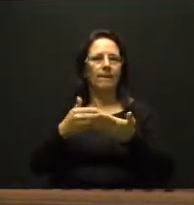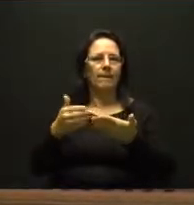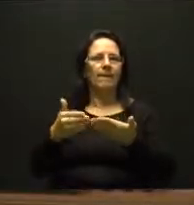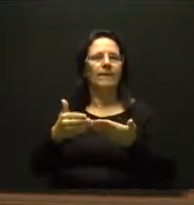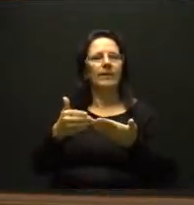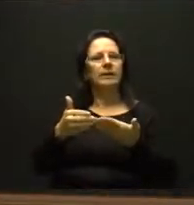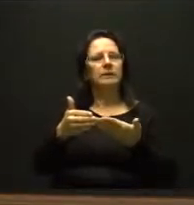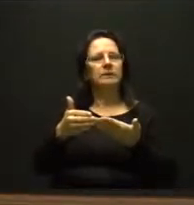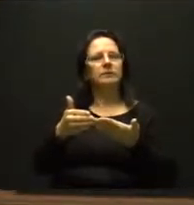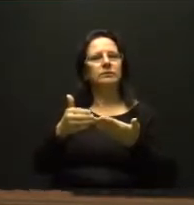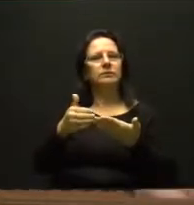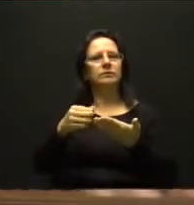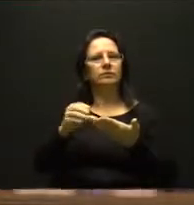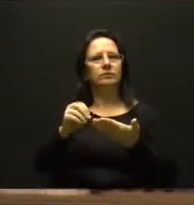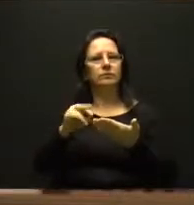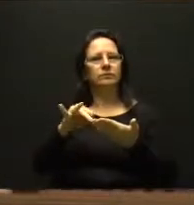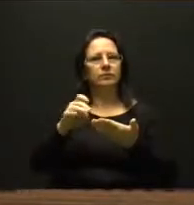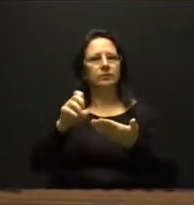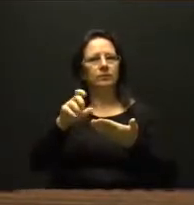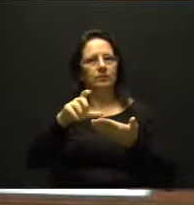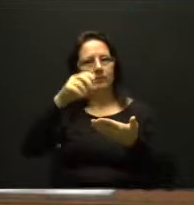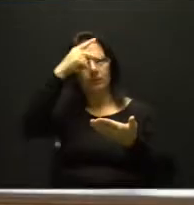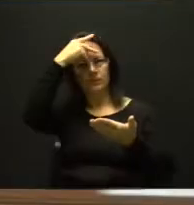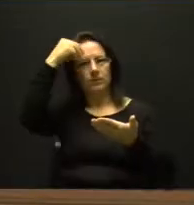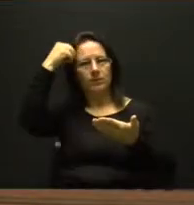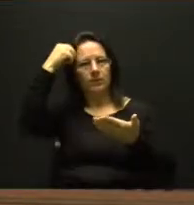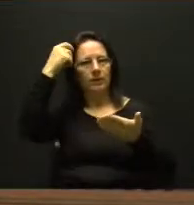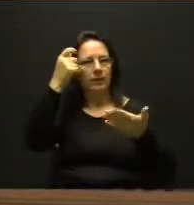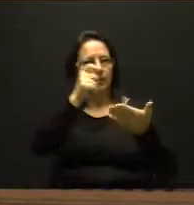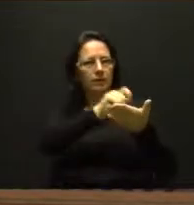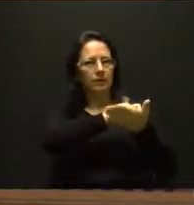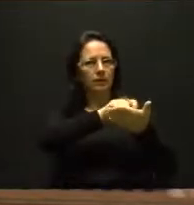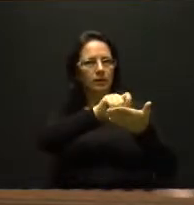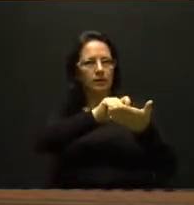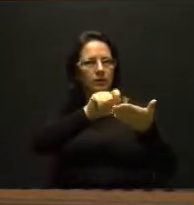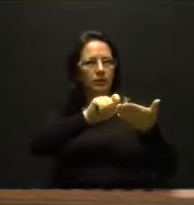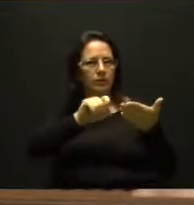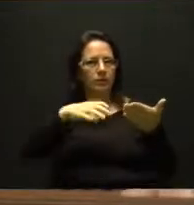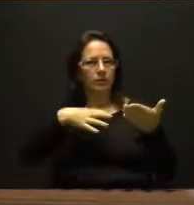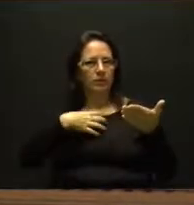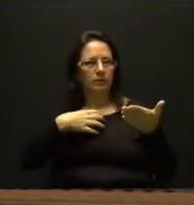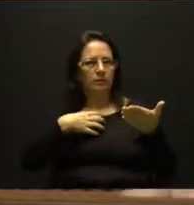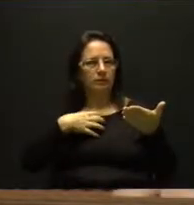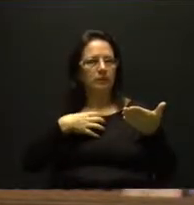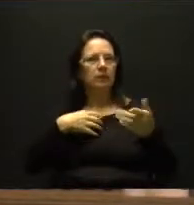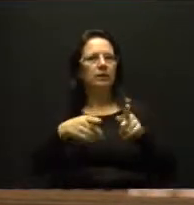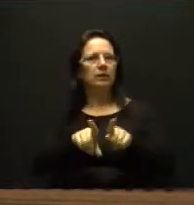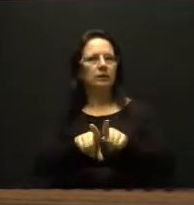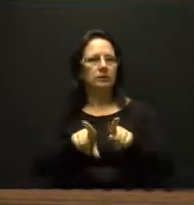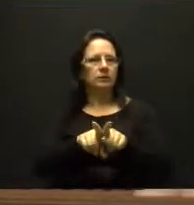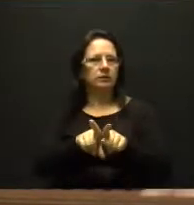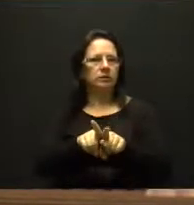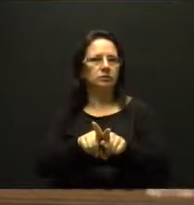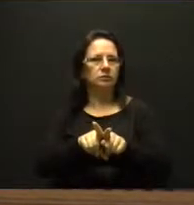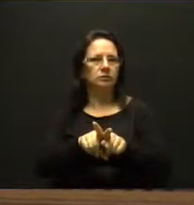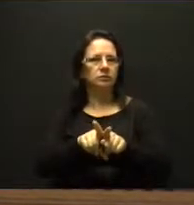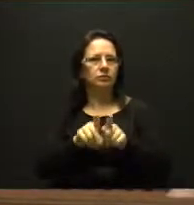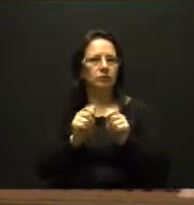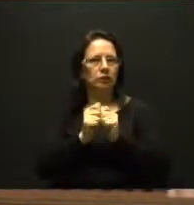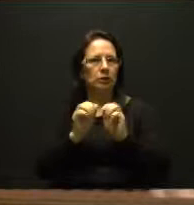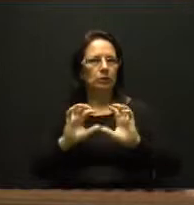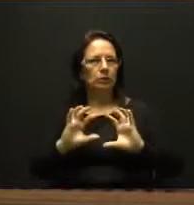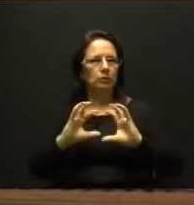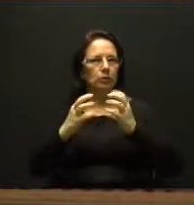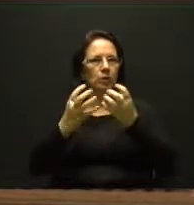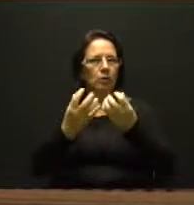com os presos o posto de origem do executivo redigida irregulares formas assim nos aspectos que cabeças